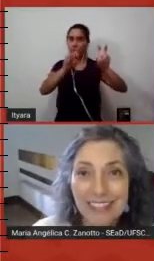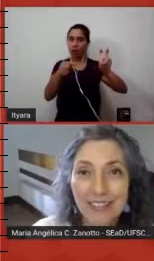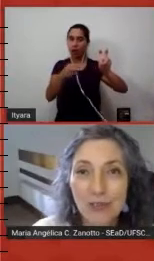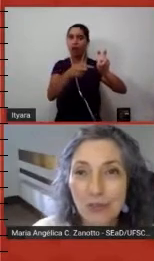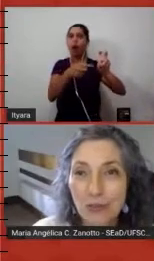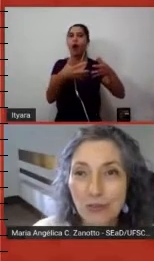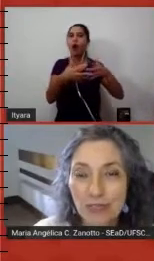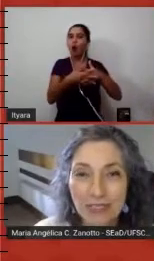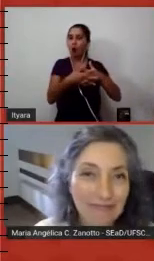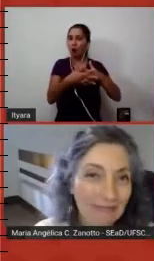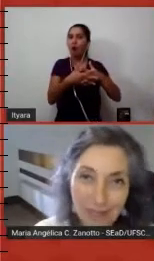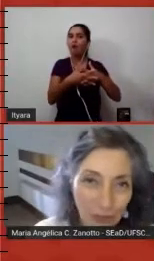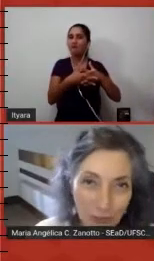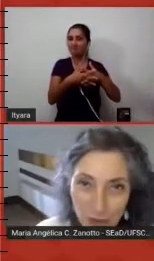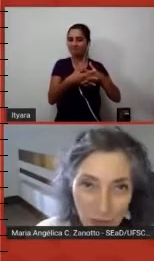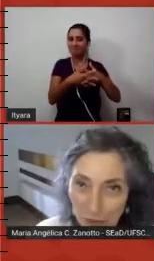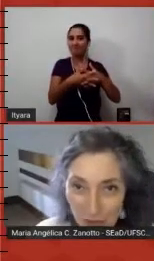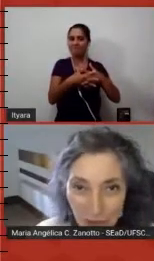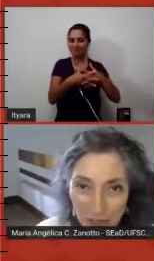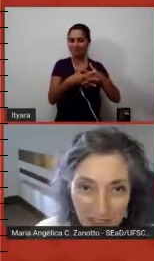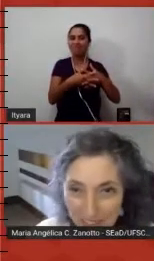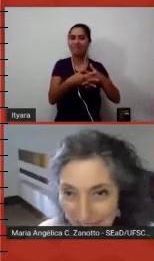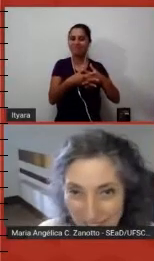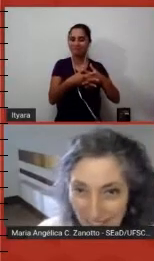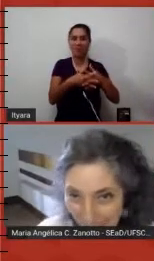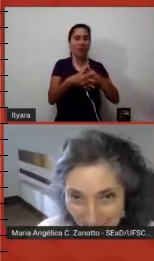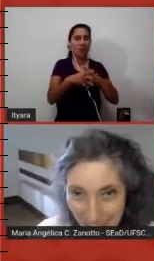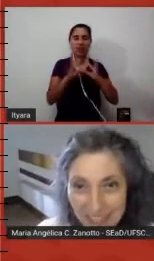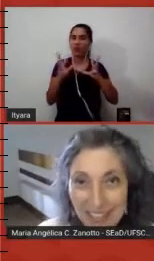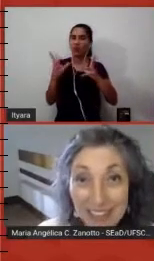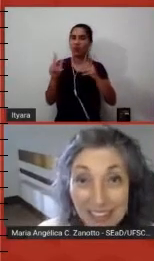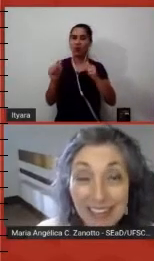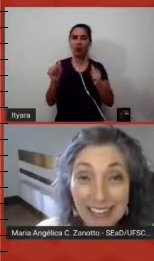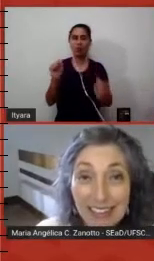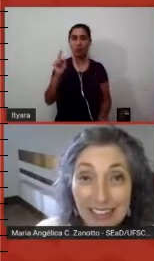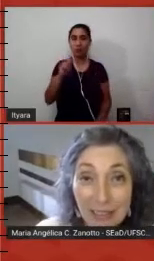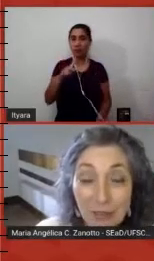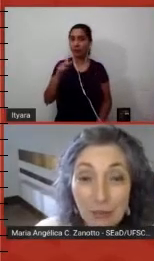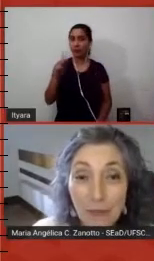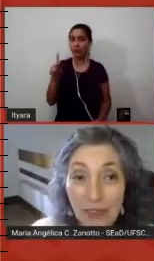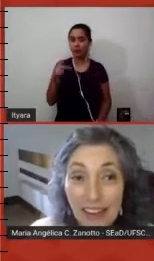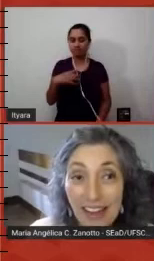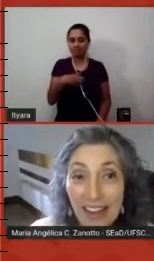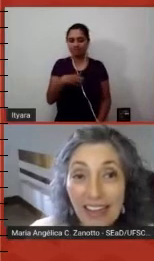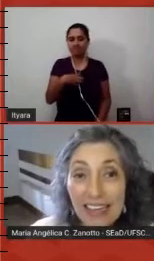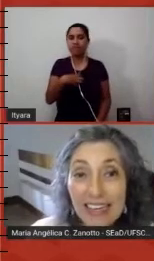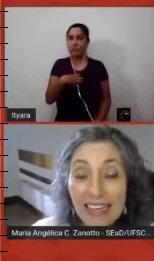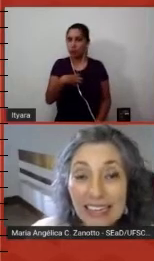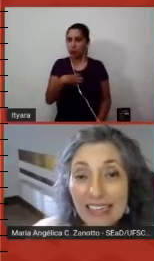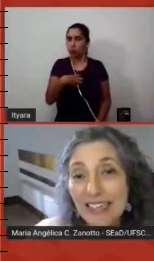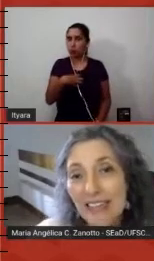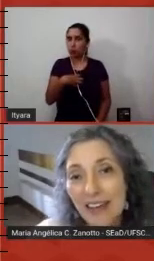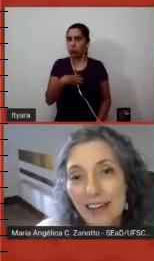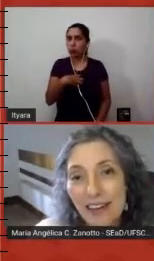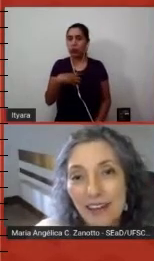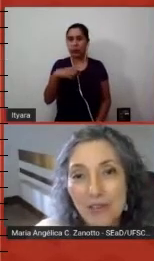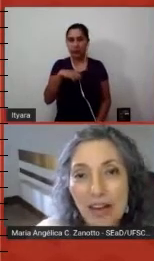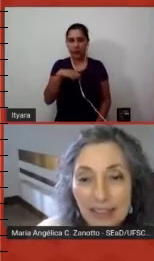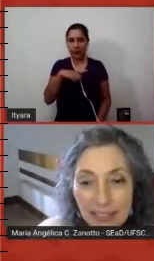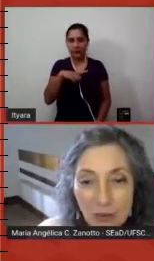complicada, né? Todos os professores sentem isso,